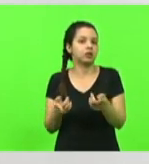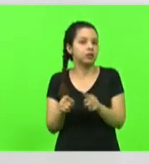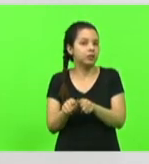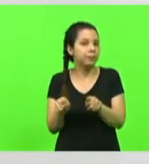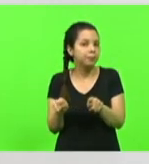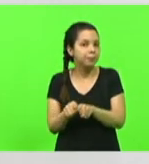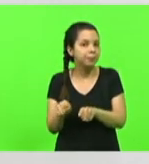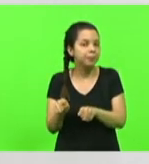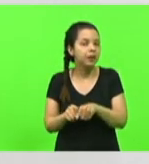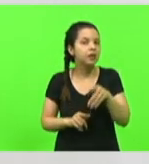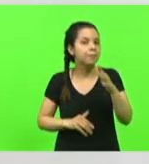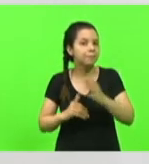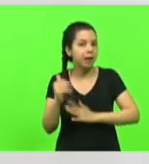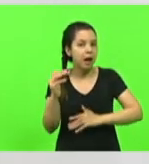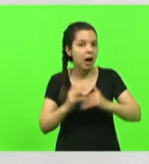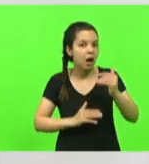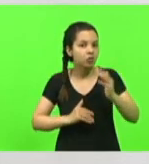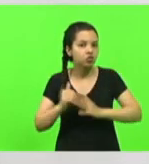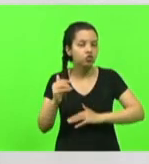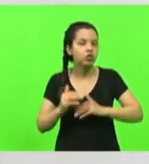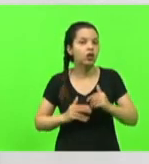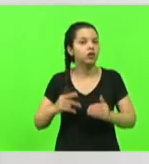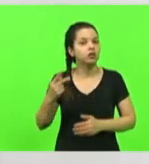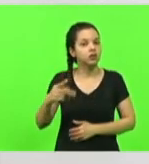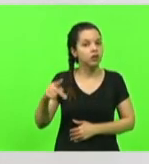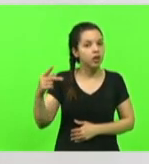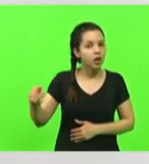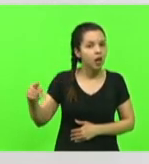dos lojistas empresários.